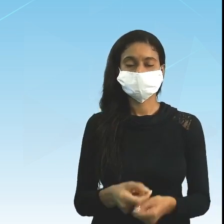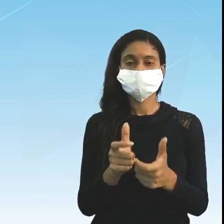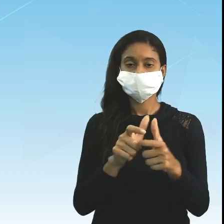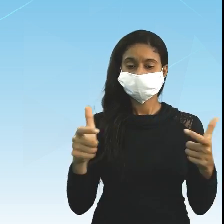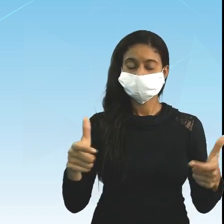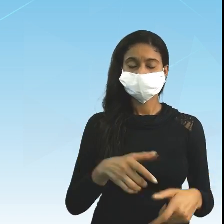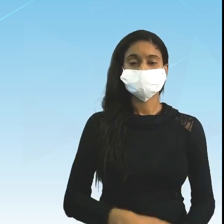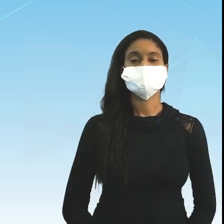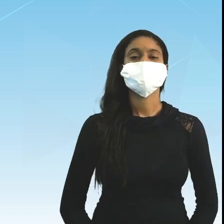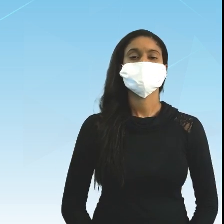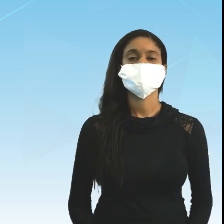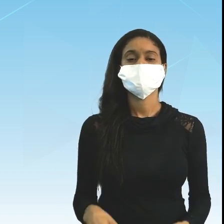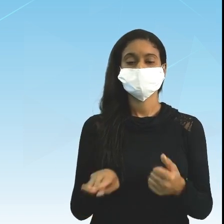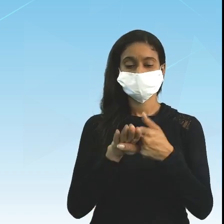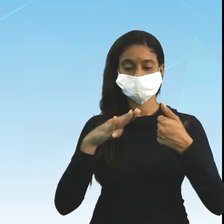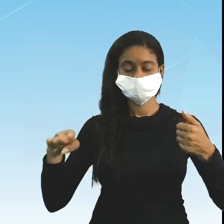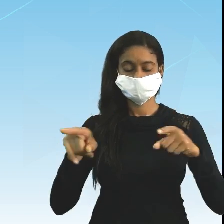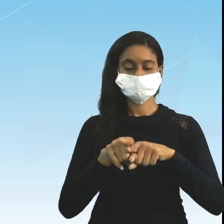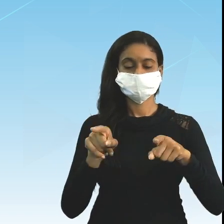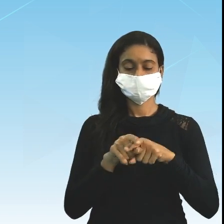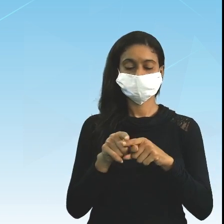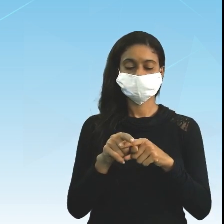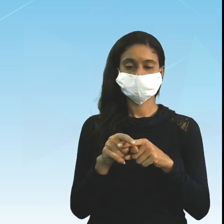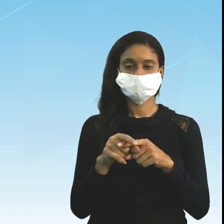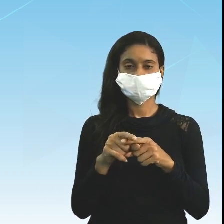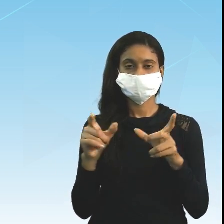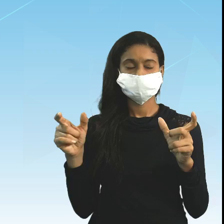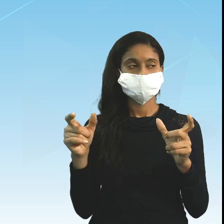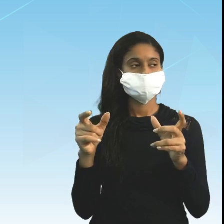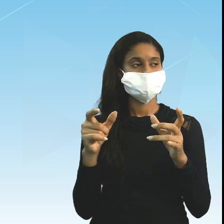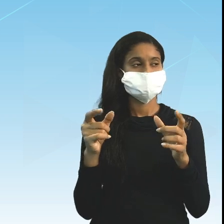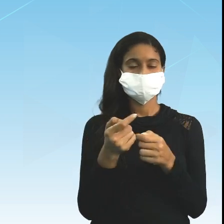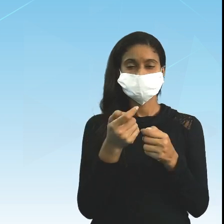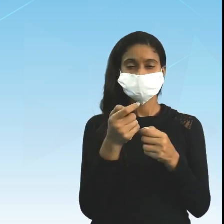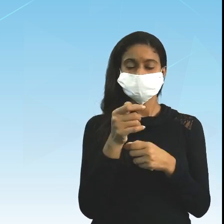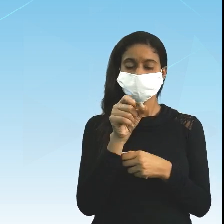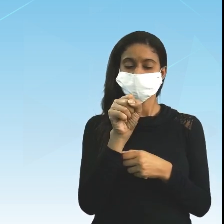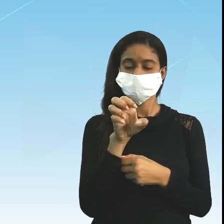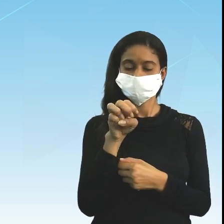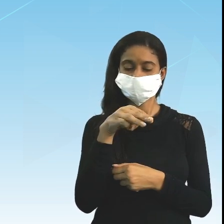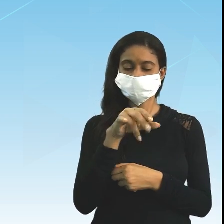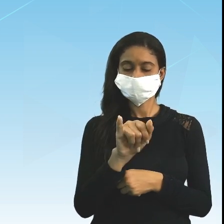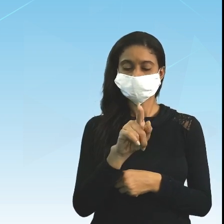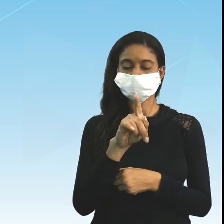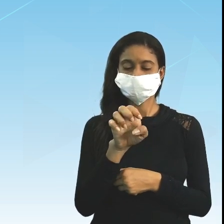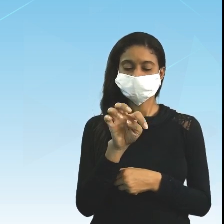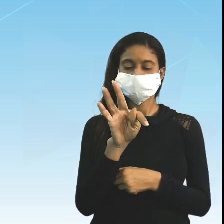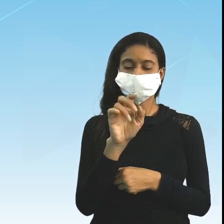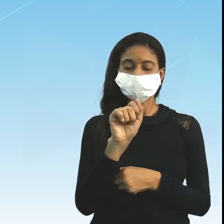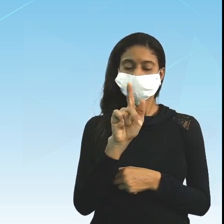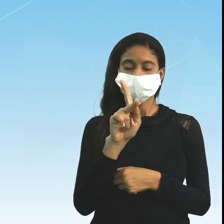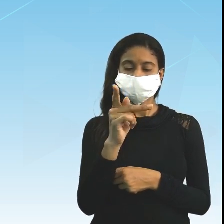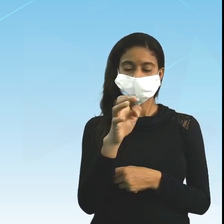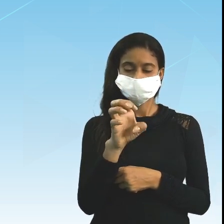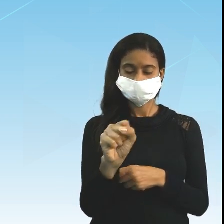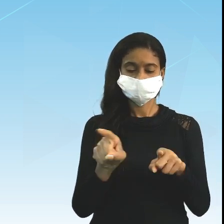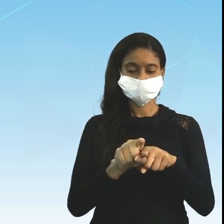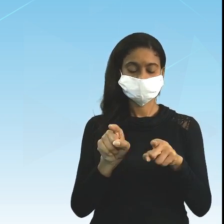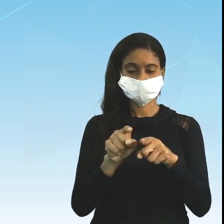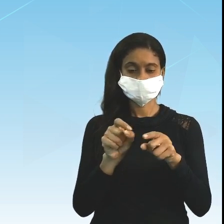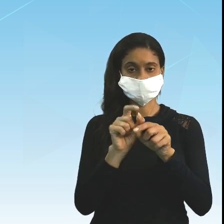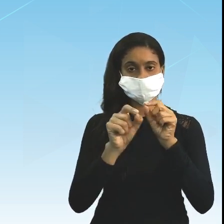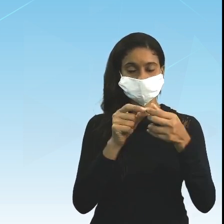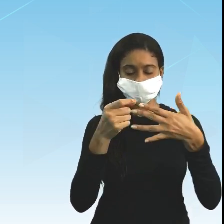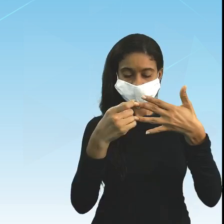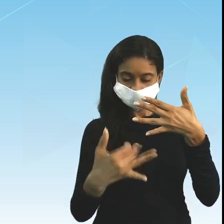uma semi-detalhe, já é uma coisa menor do que foi a primeira. A gente pode fazer cartas topográficas, que são os mapas. E